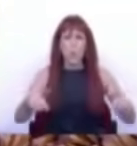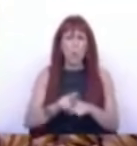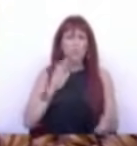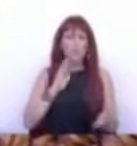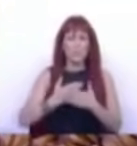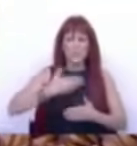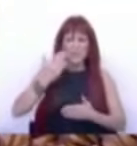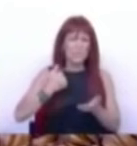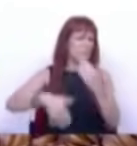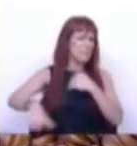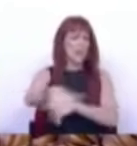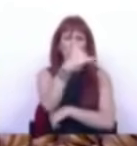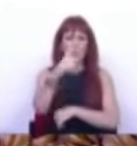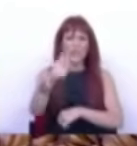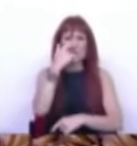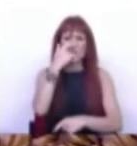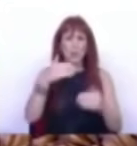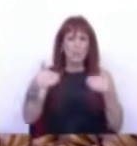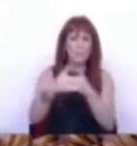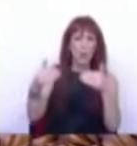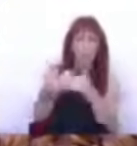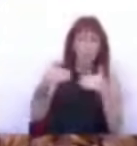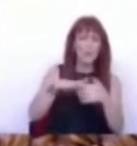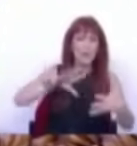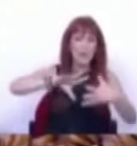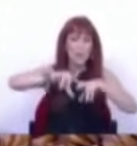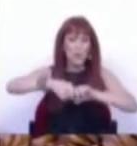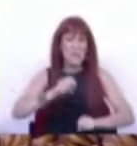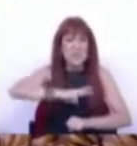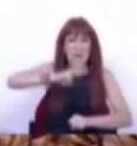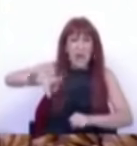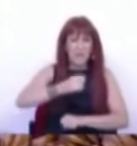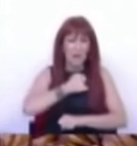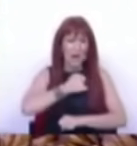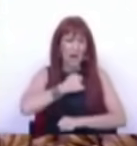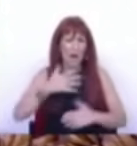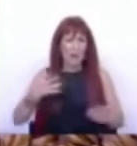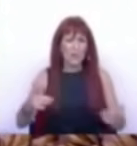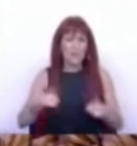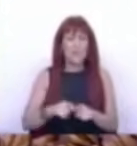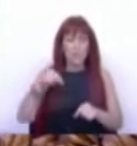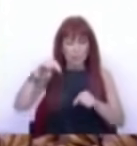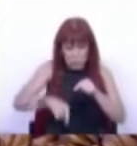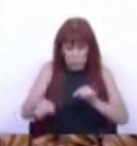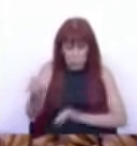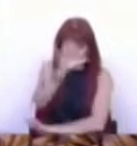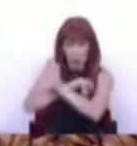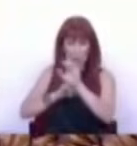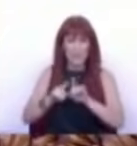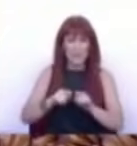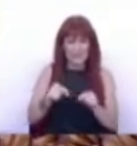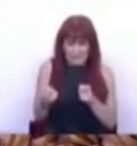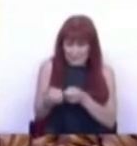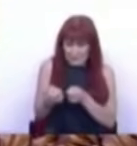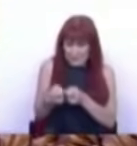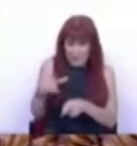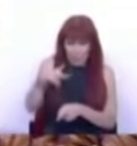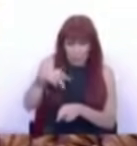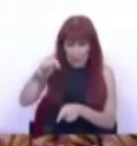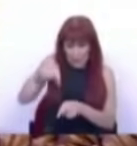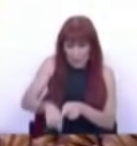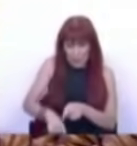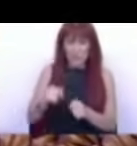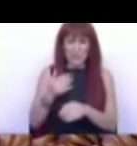últimos dias mais de 200... Eu já estava a dar um minuto porque ao princípio há aquelas conversas da treta, não é? No sul da Europa. Mas ela foi logo ao sul. Mesmo em Portugal,